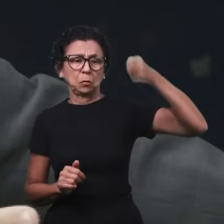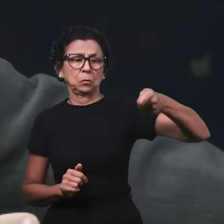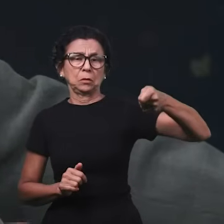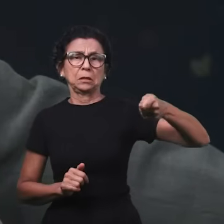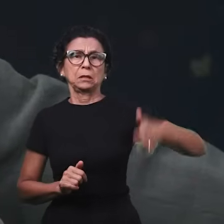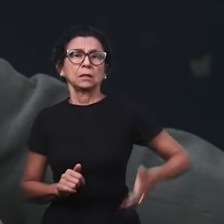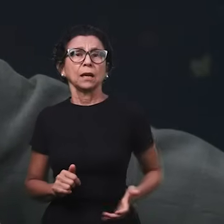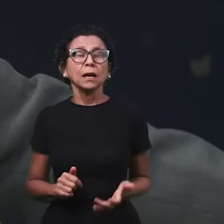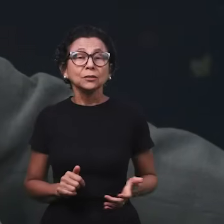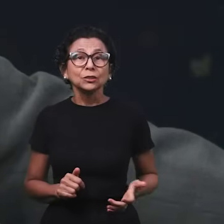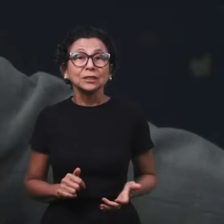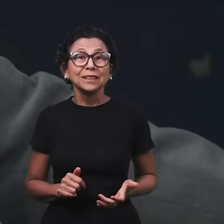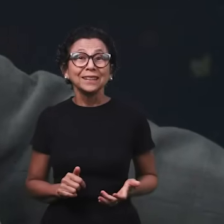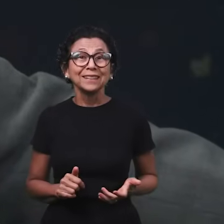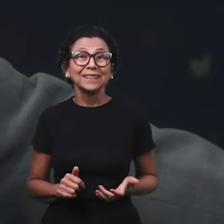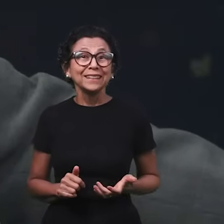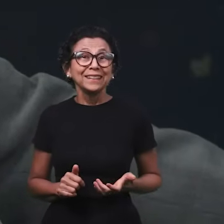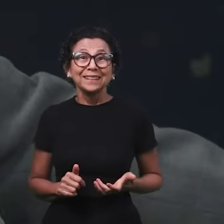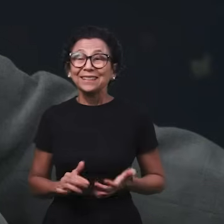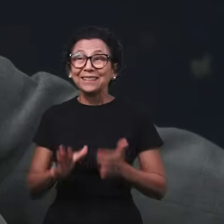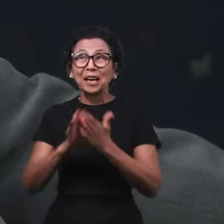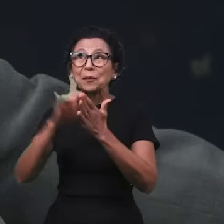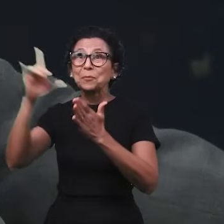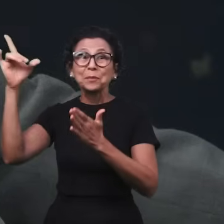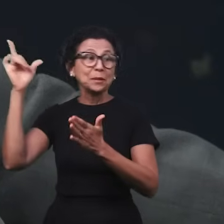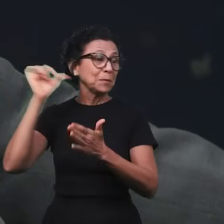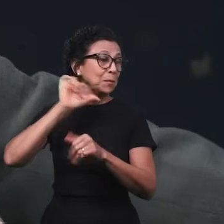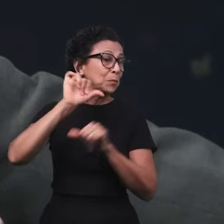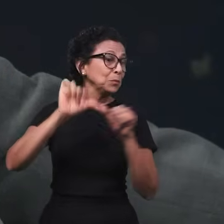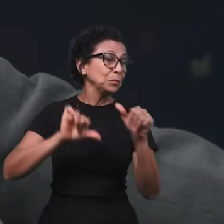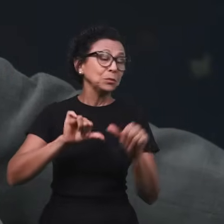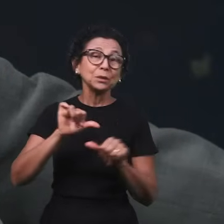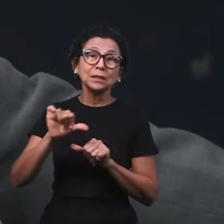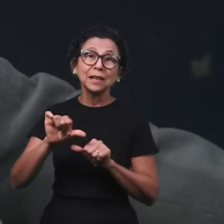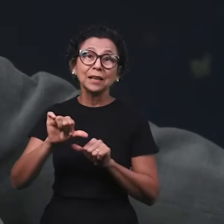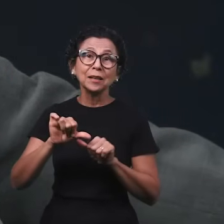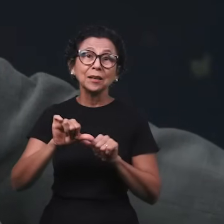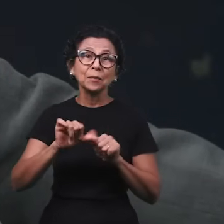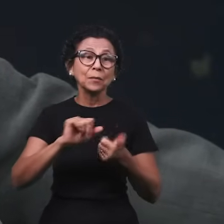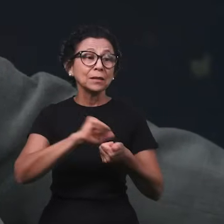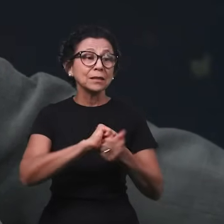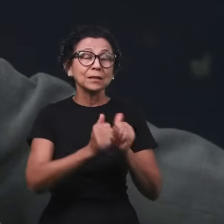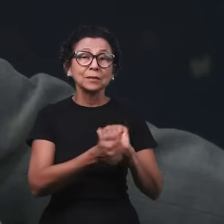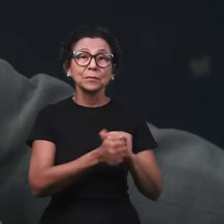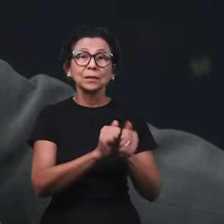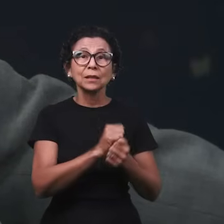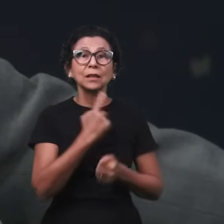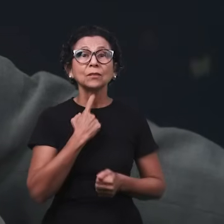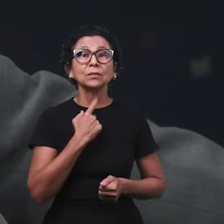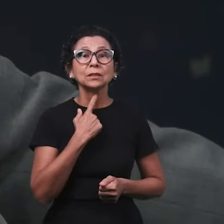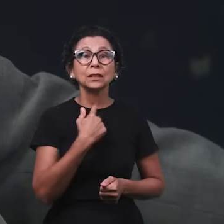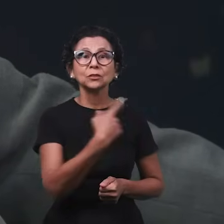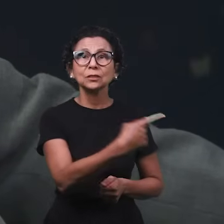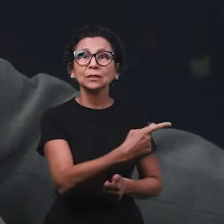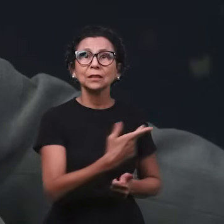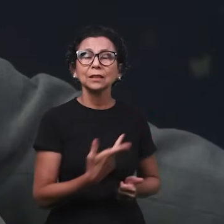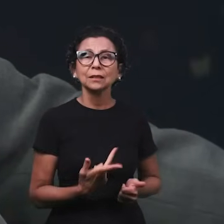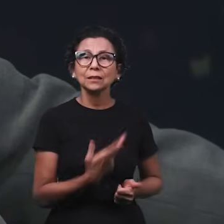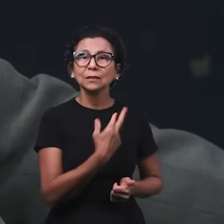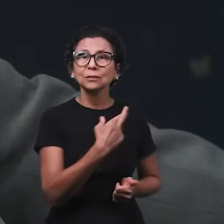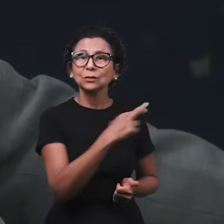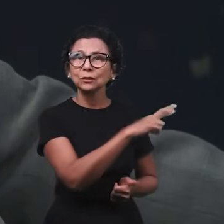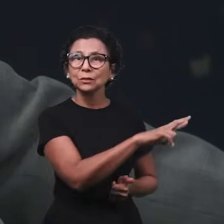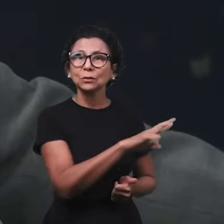aquilo que o Senhor quis falar naquele texto, né? Para quê? Para acomodar aquilo que é a sua própria vontade. Então, o homem, ele